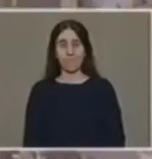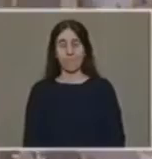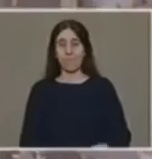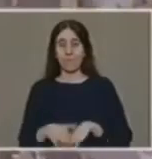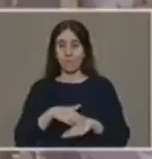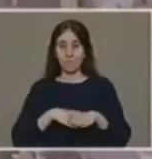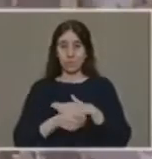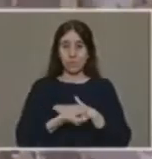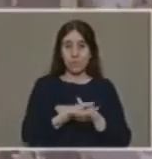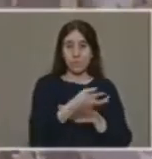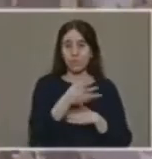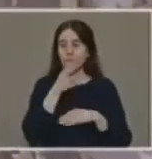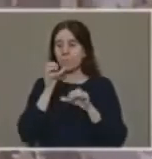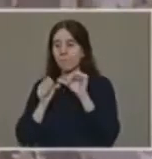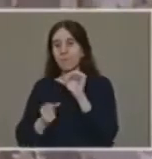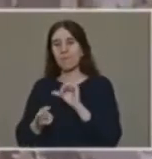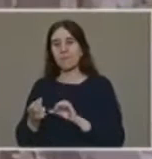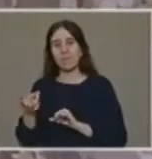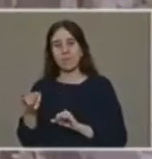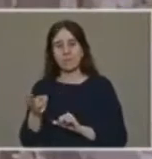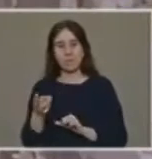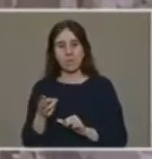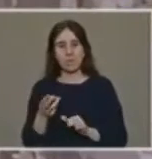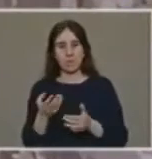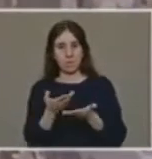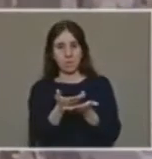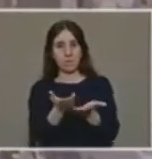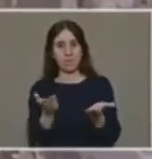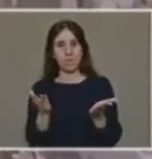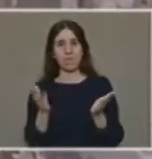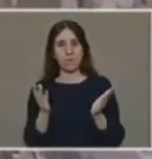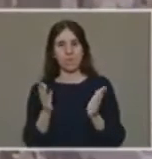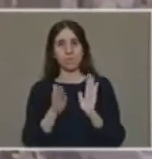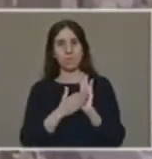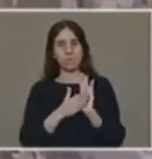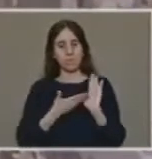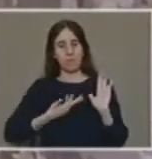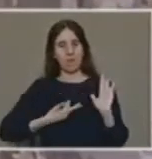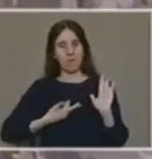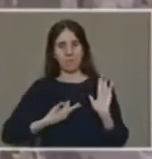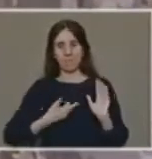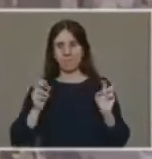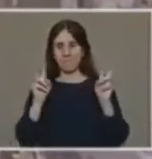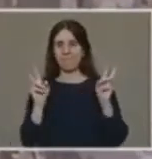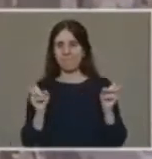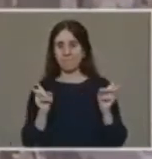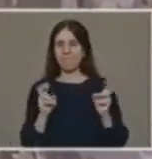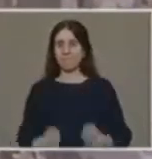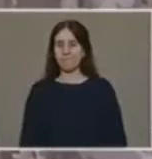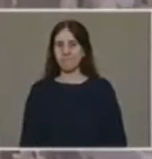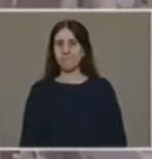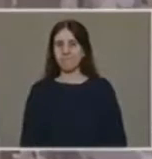Gestos e palavras. Vós sois minhas testemunhas. Palavra